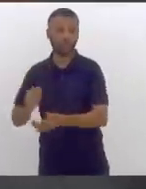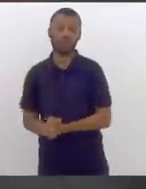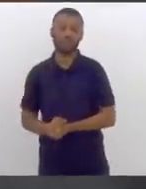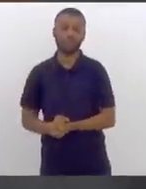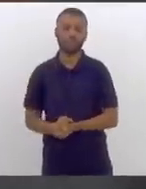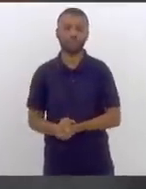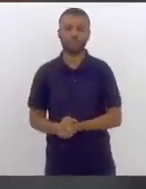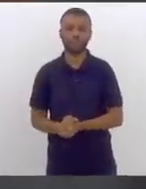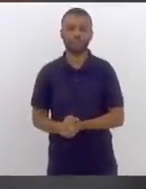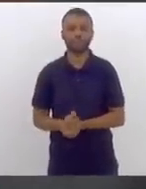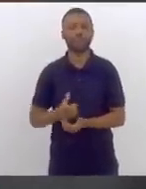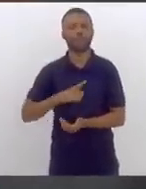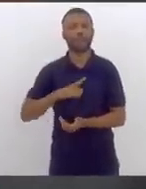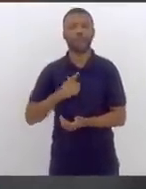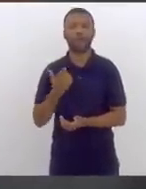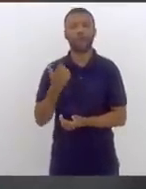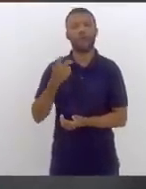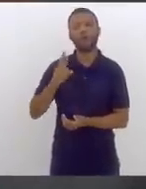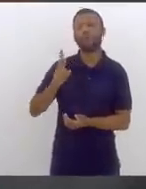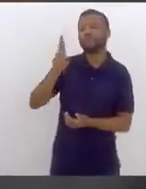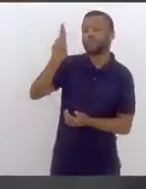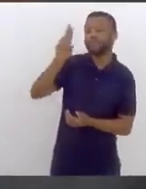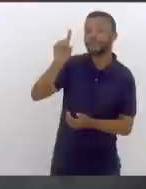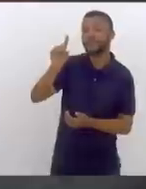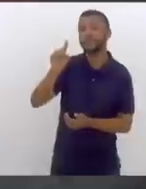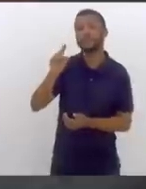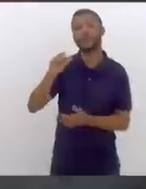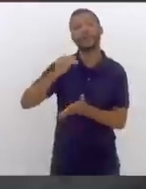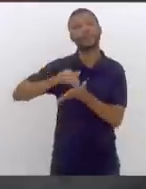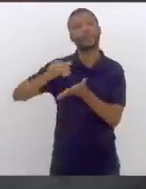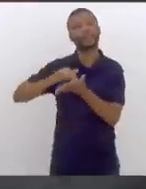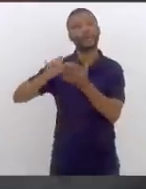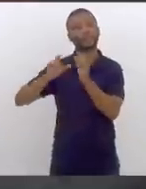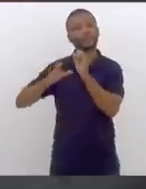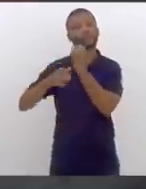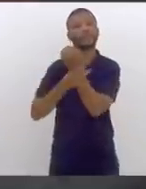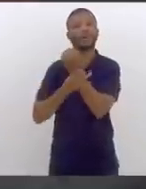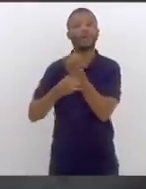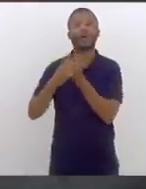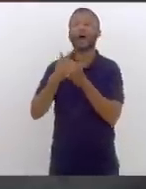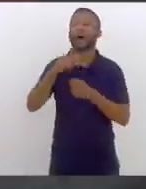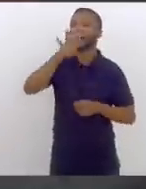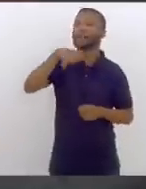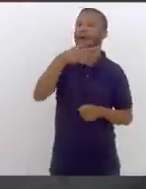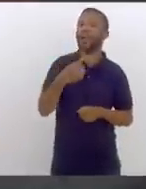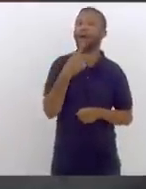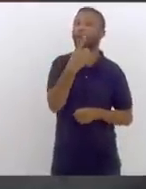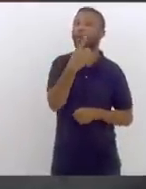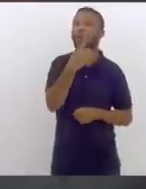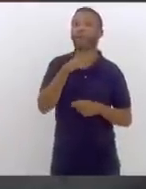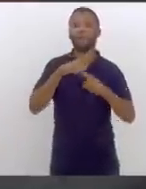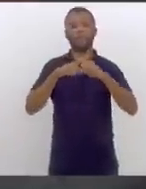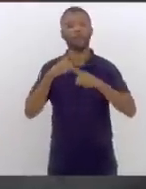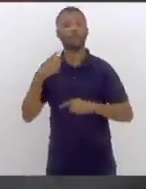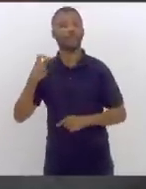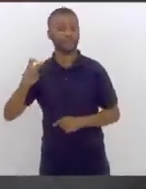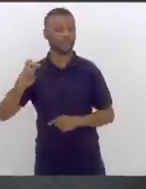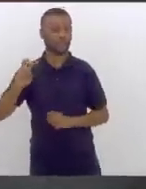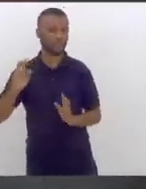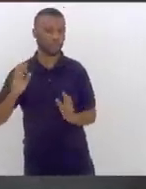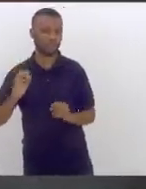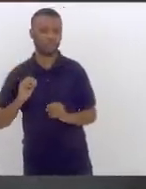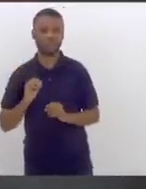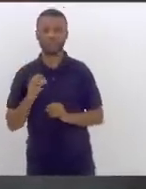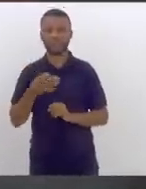31 por 4 eu estive Secretário de Segurança um ano em Campos a lá a escala 1 por 5 1 por 5 então a questão